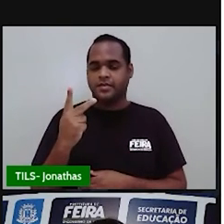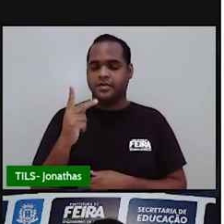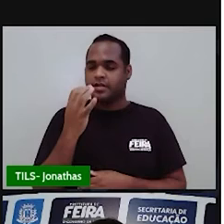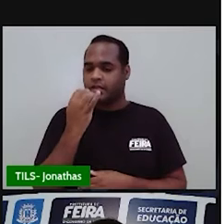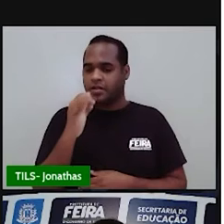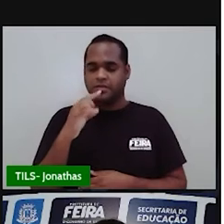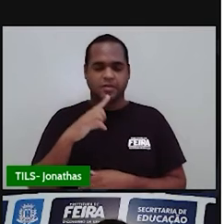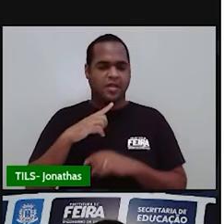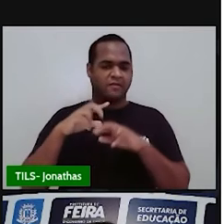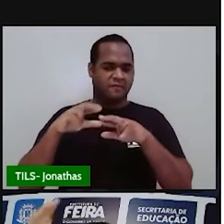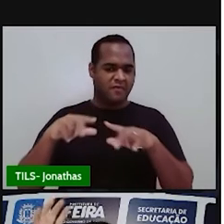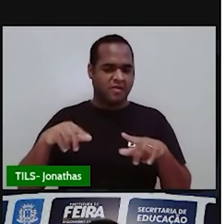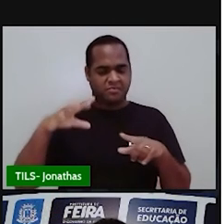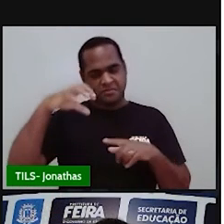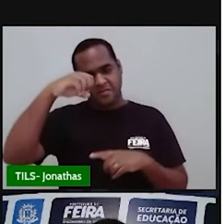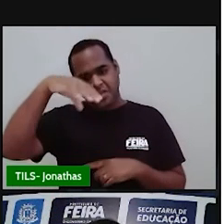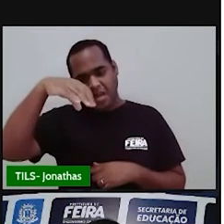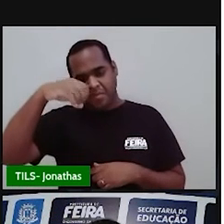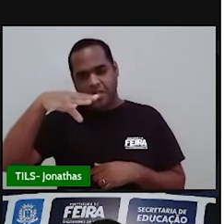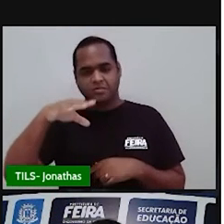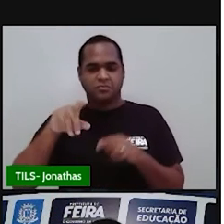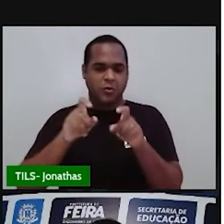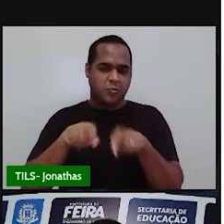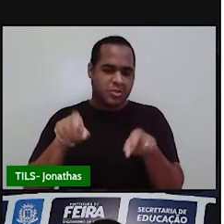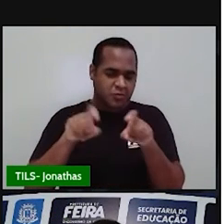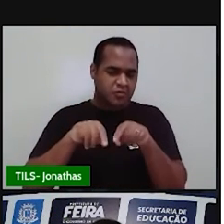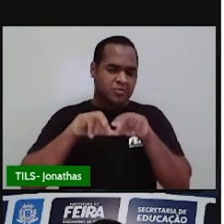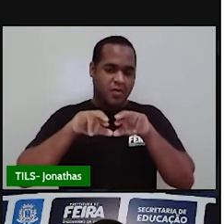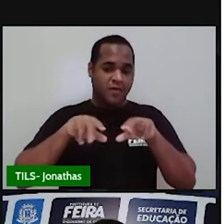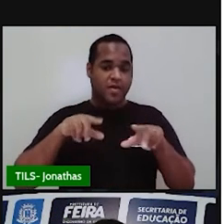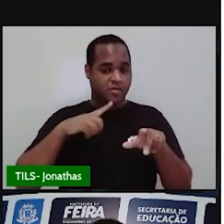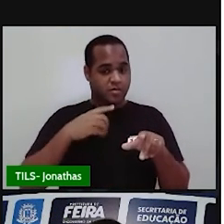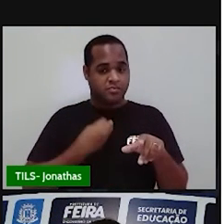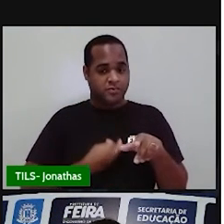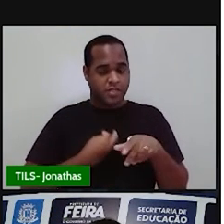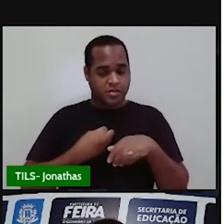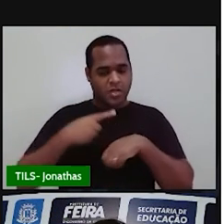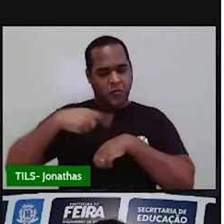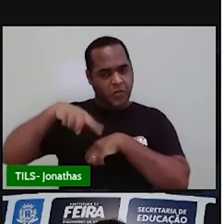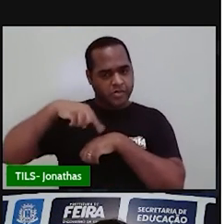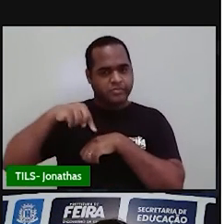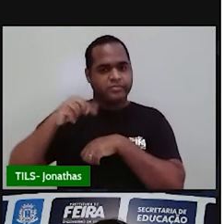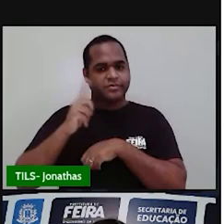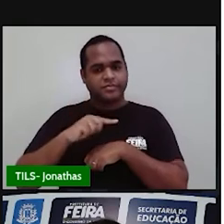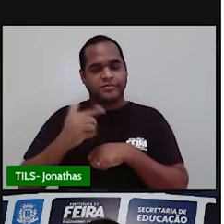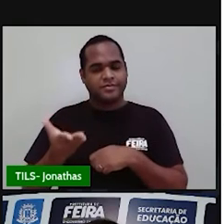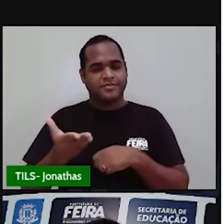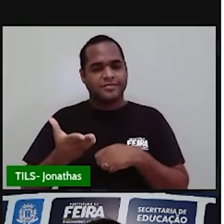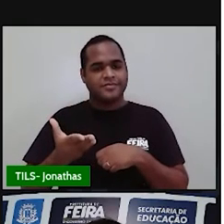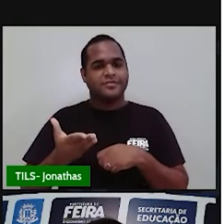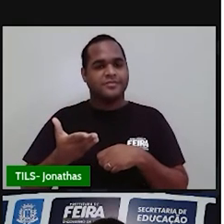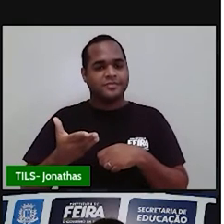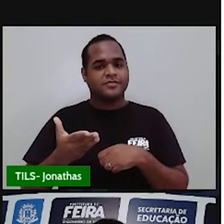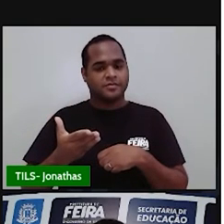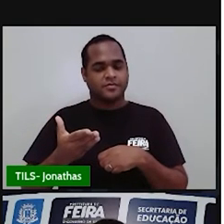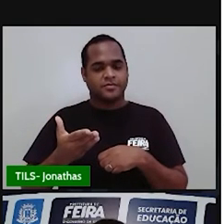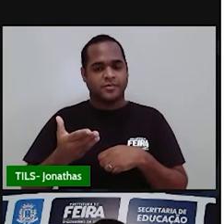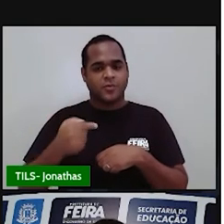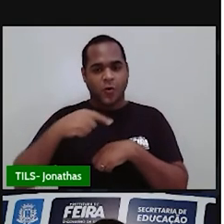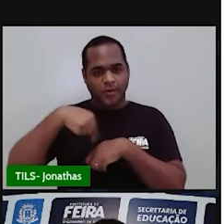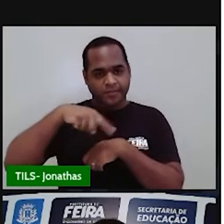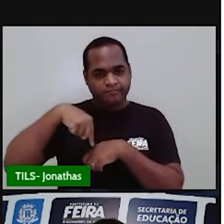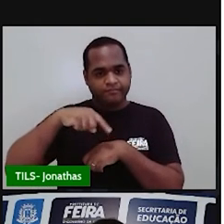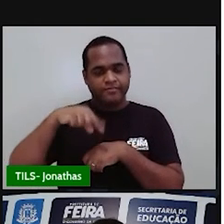esse eletrodoméstico, a lâmpada, né, está funcionando dentro da nossa casa. Quantas horas, né, por